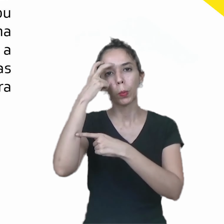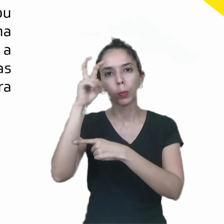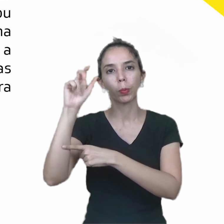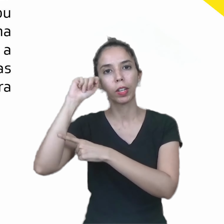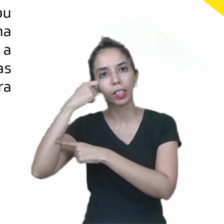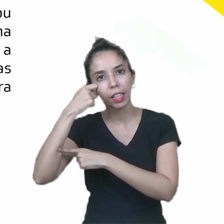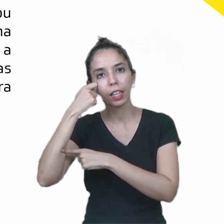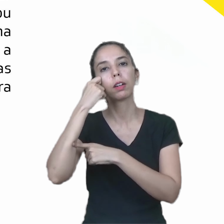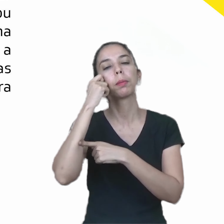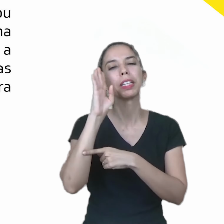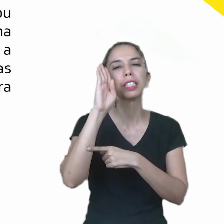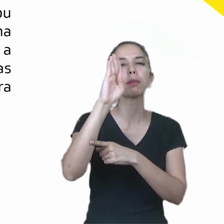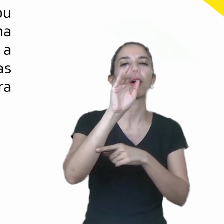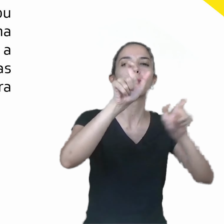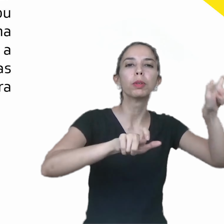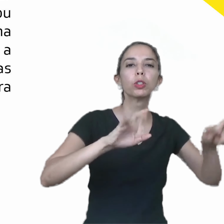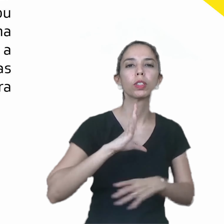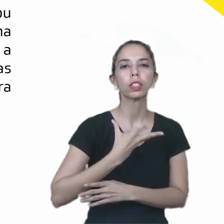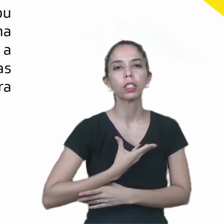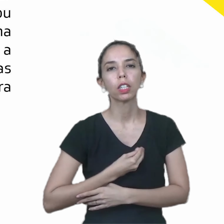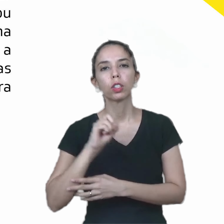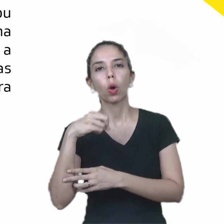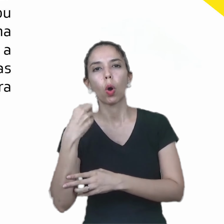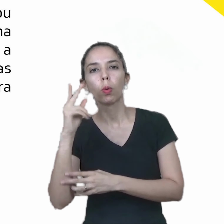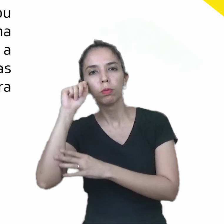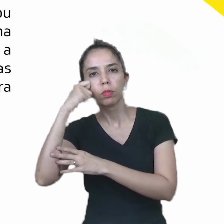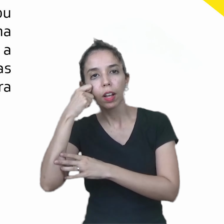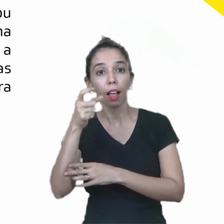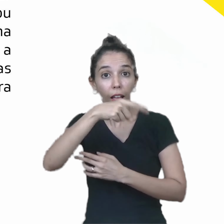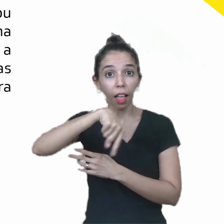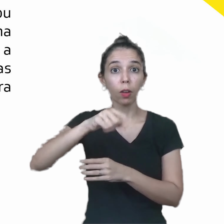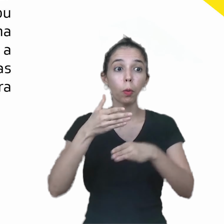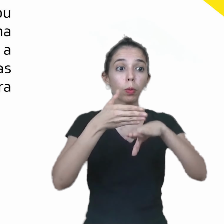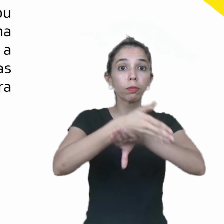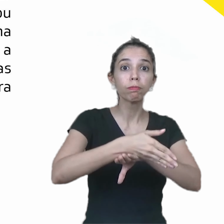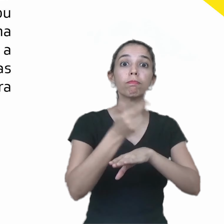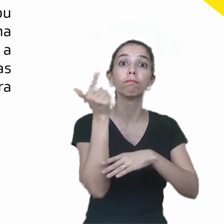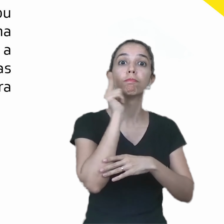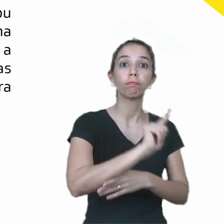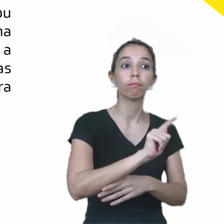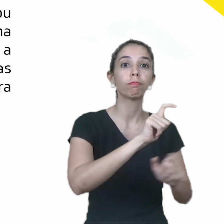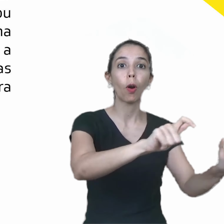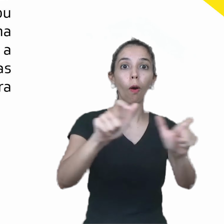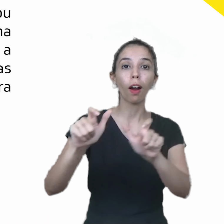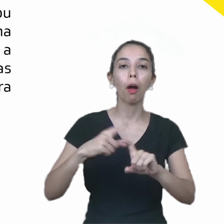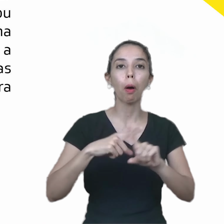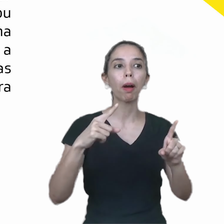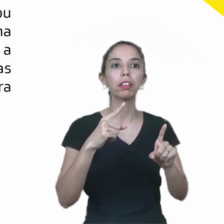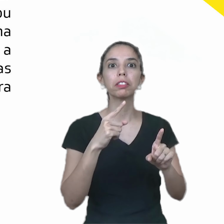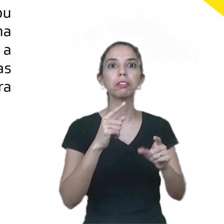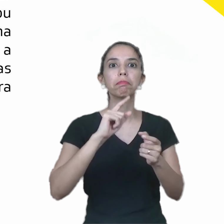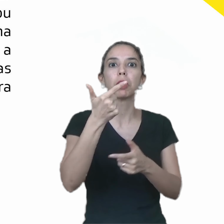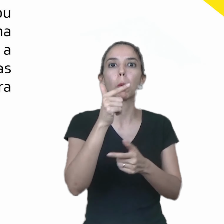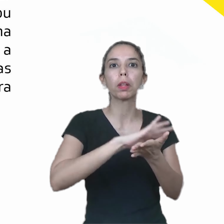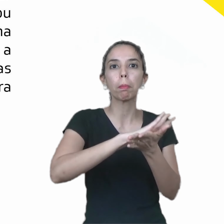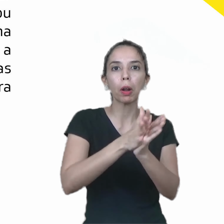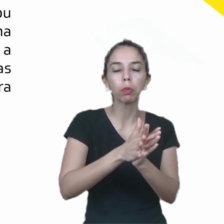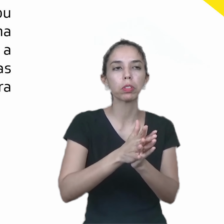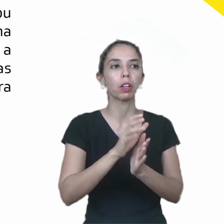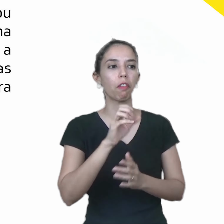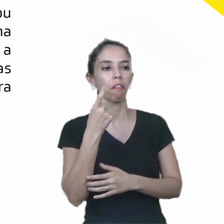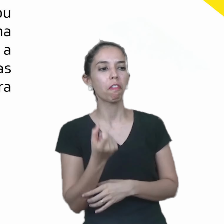+, E na cultura negra, por pessoas trans e pessoas pretas Que conseguem passar por certos ambientes sem